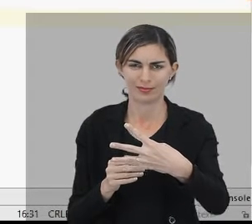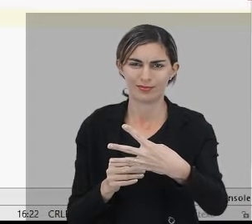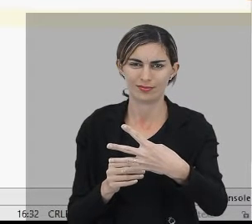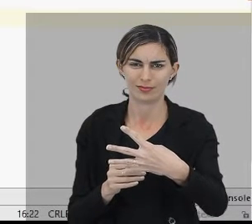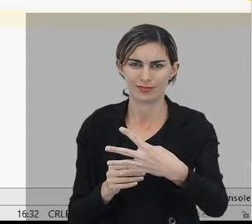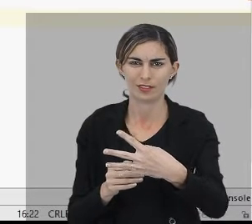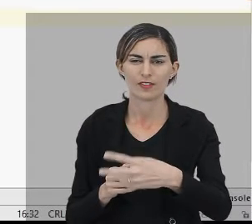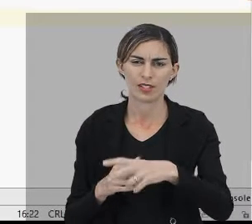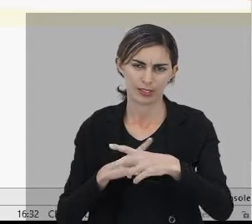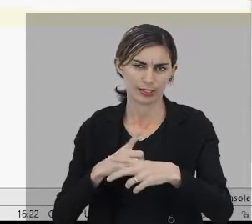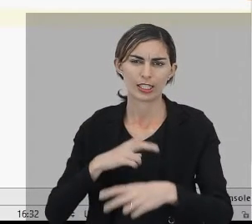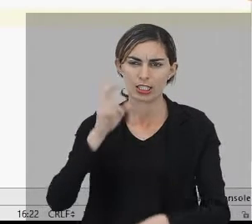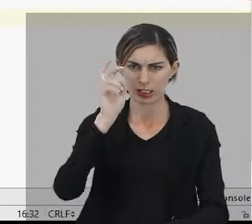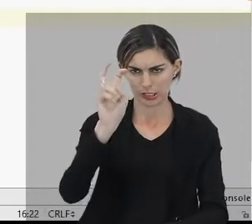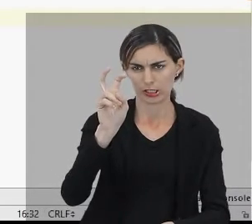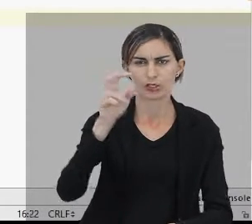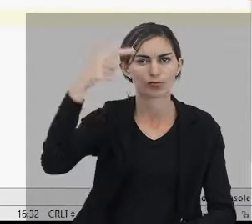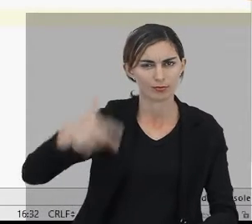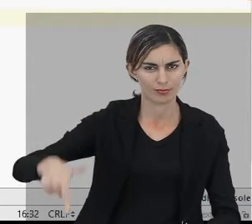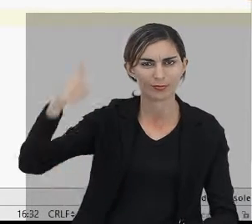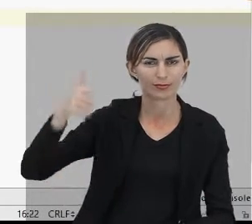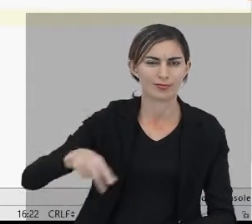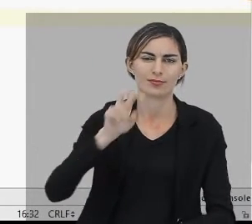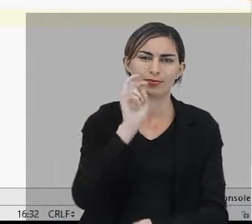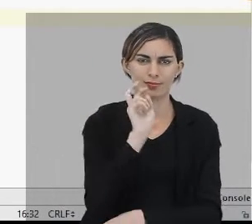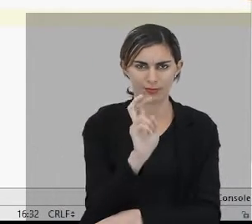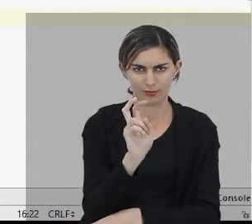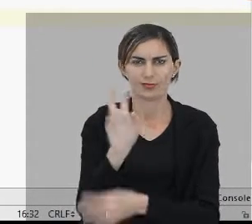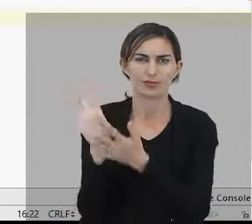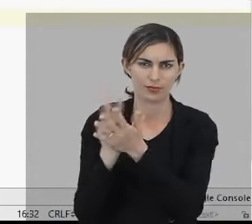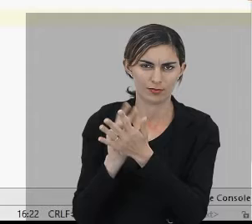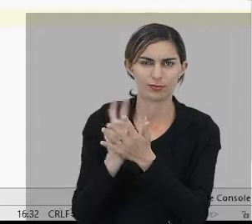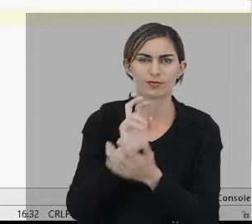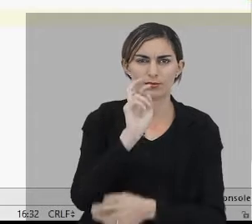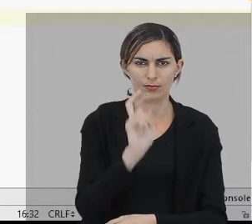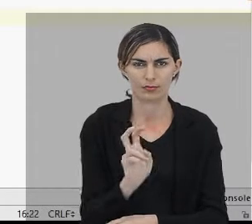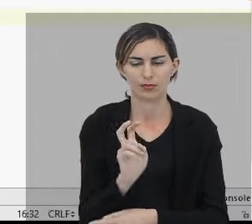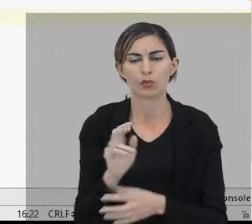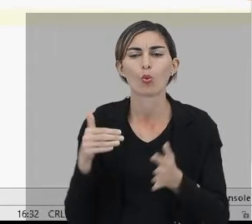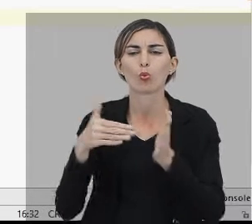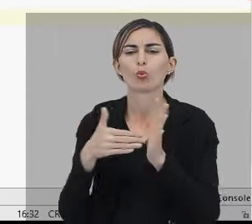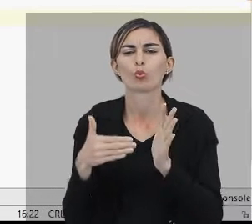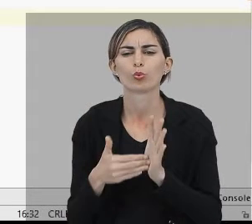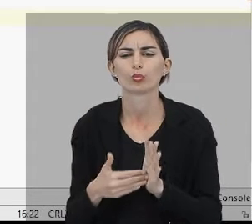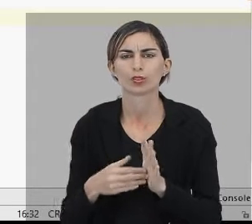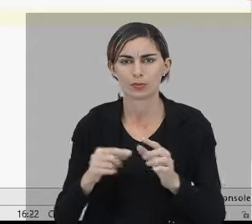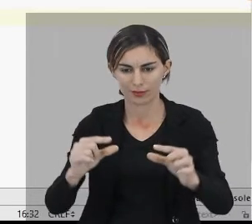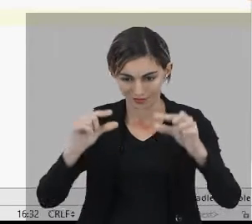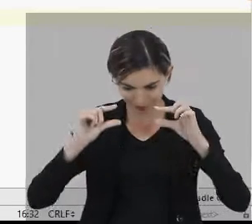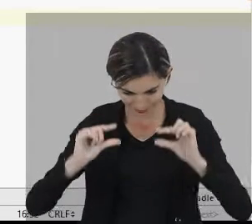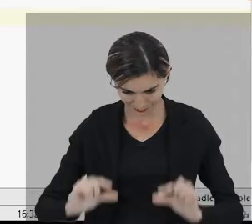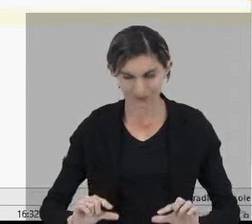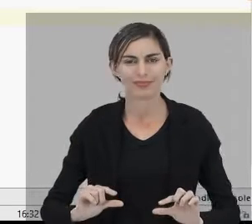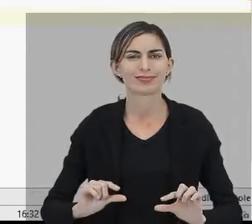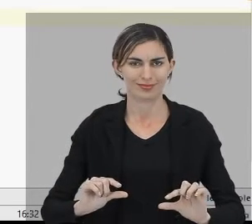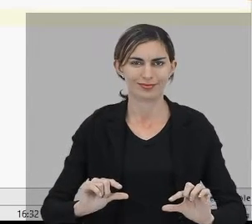ter 5 repetições, de 0 até 4. E aqui, na última parte, vamos